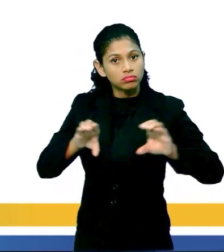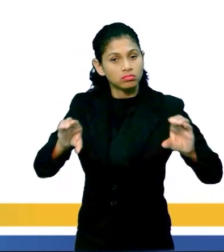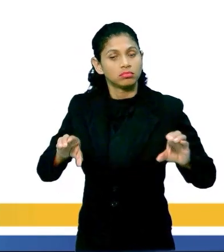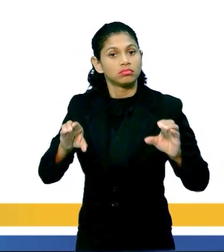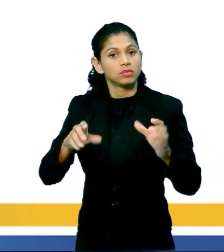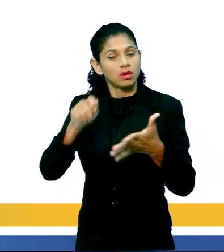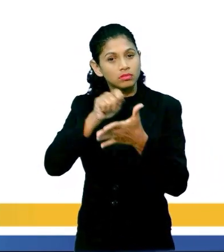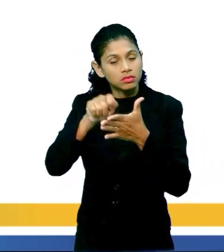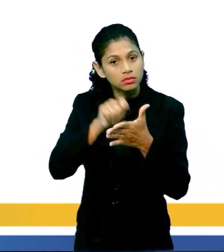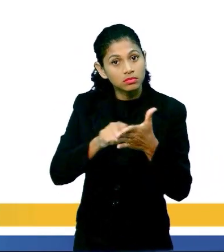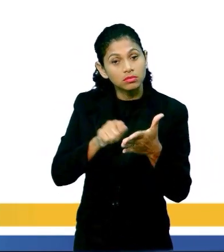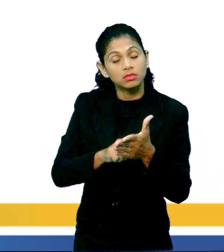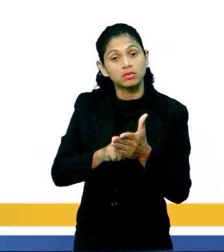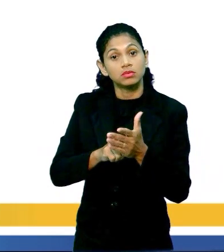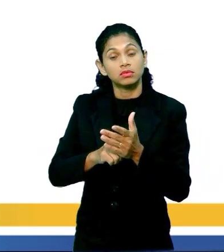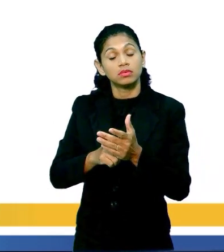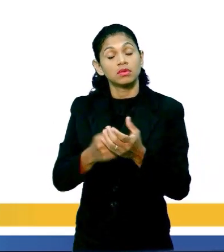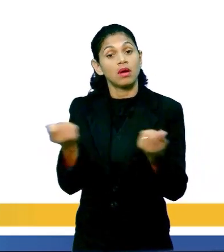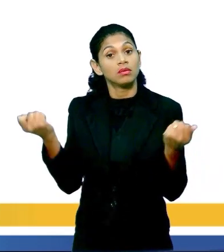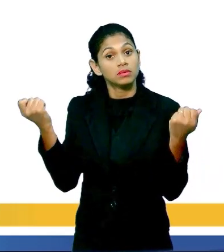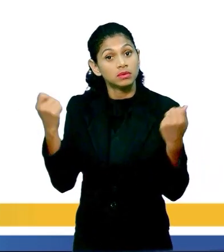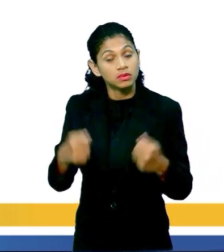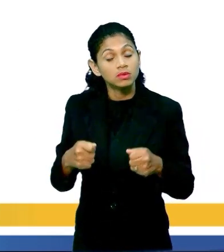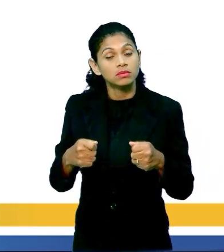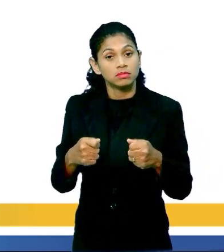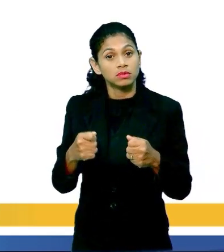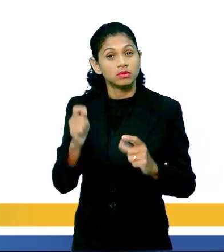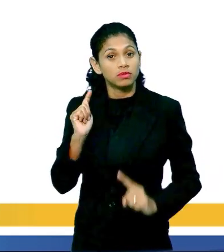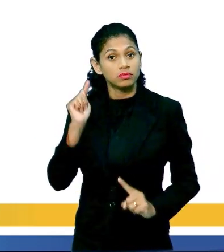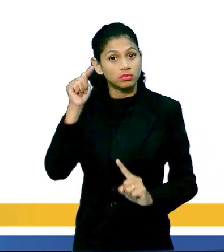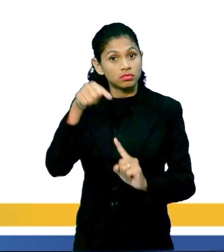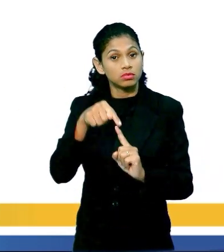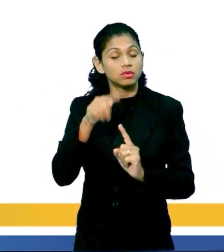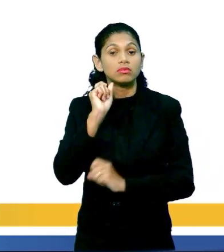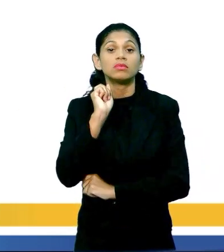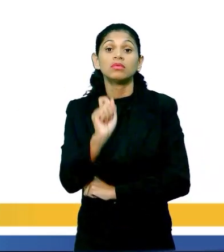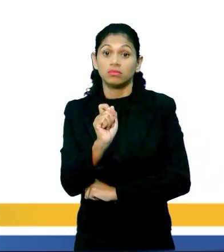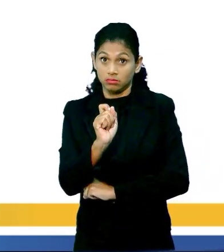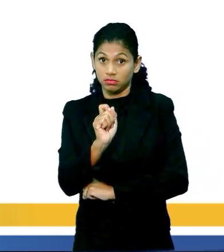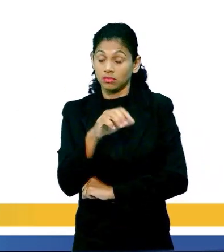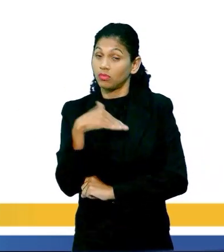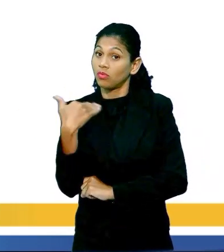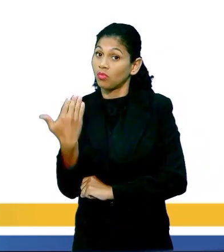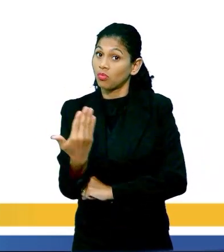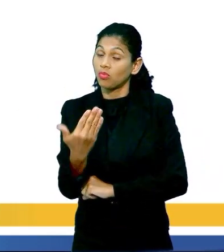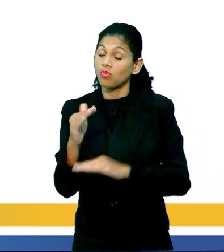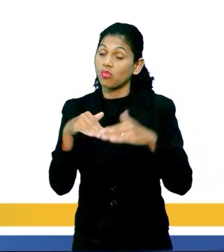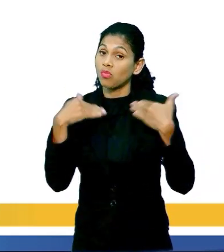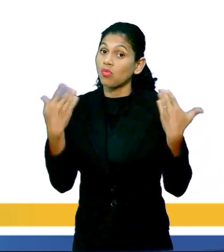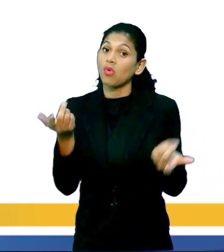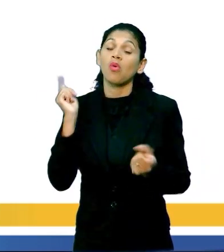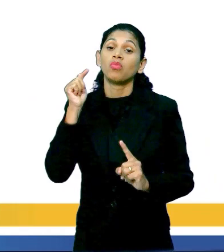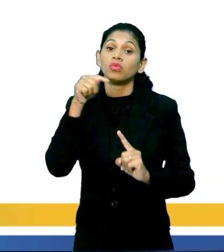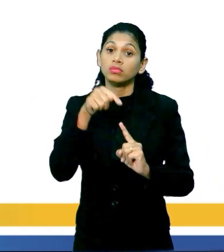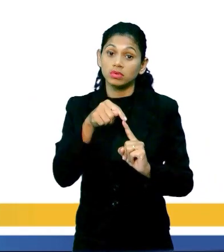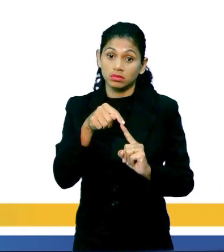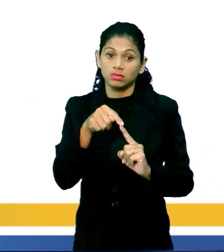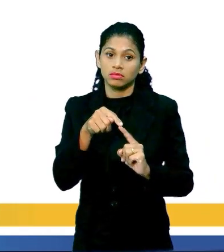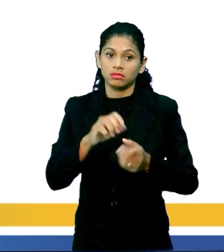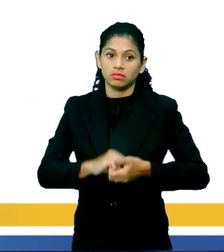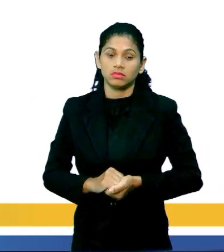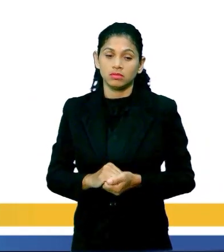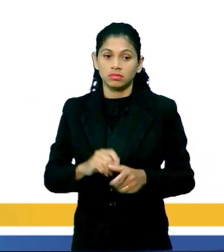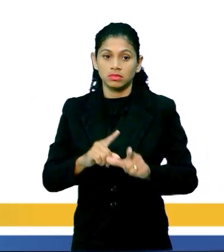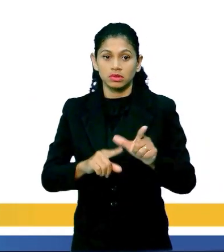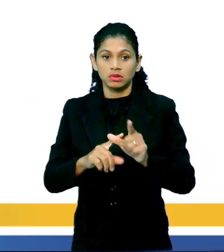possível afirmar que o principal assunto abordado é: letra A. O desafio da ajuda humanitária